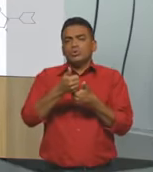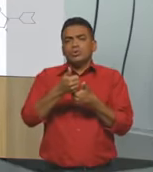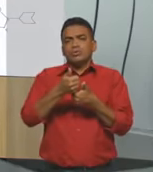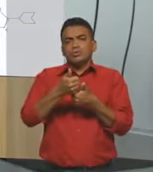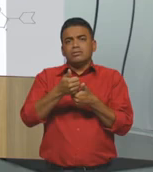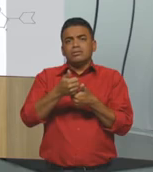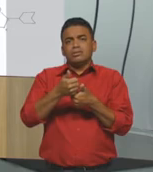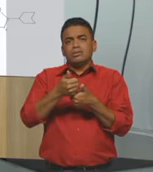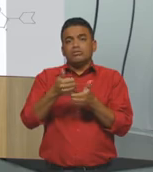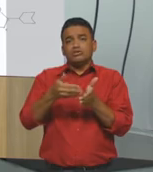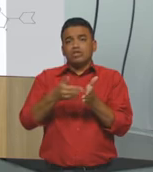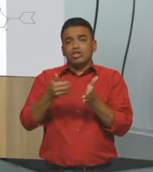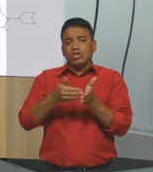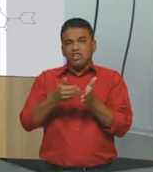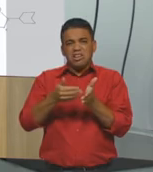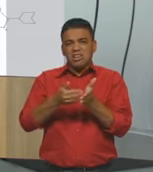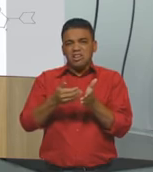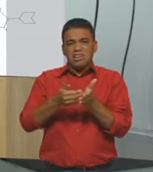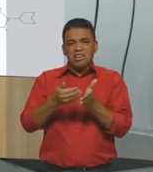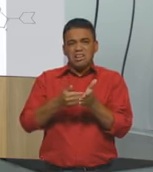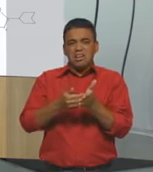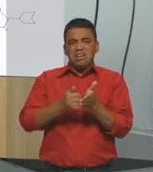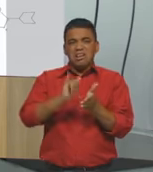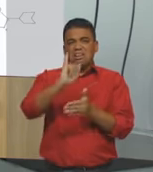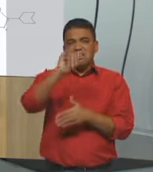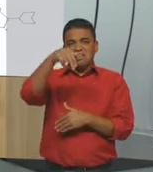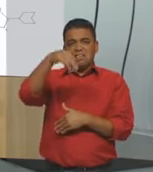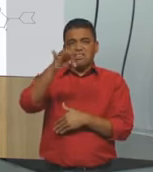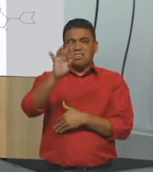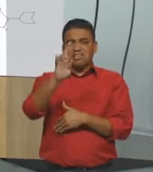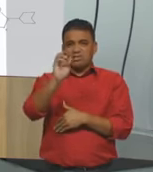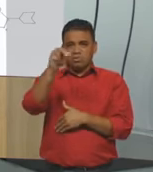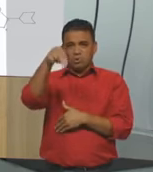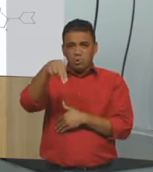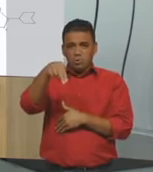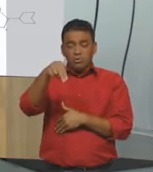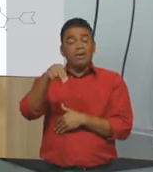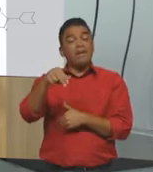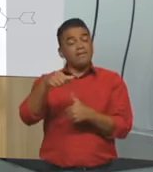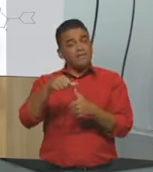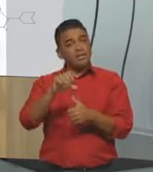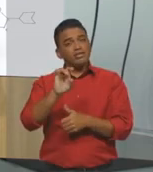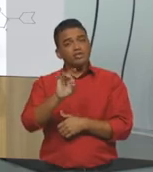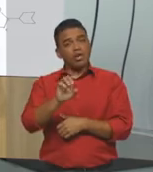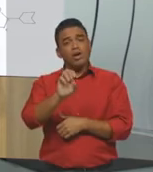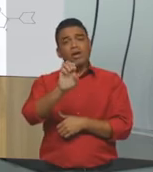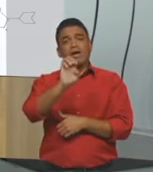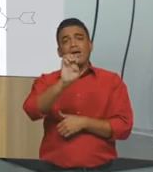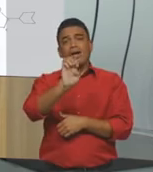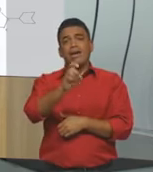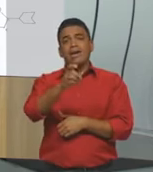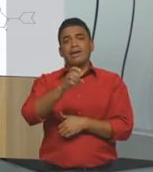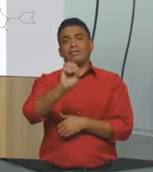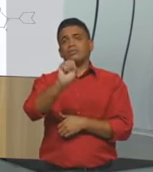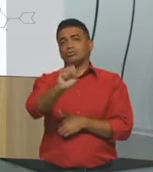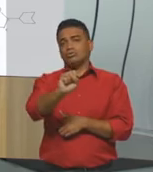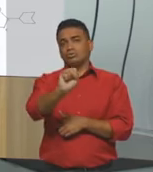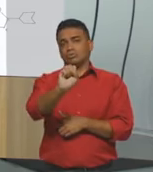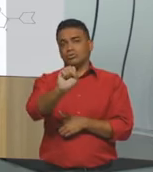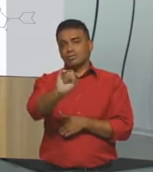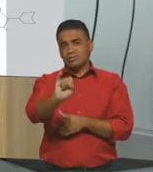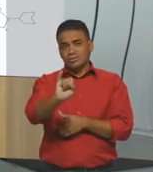Tira-se os introns e só ficam então os exons, que são fragmentos, né, desse DNA que vai ser